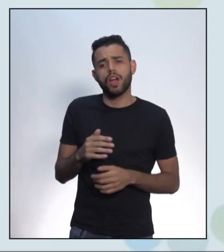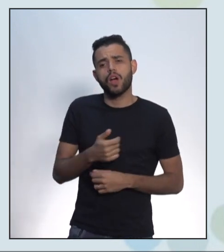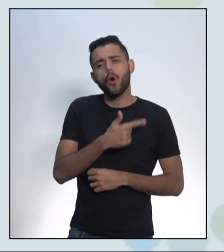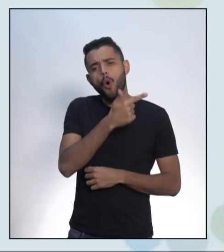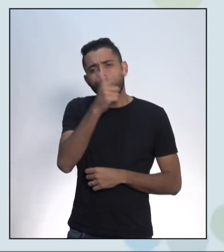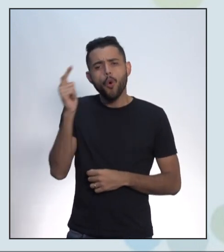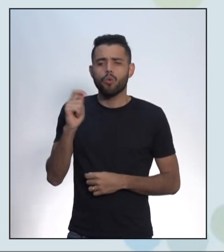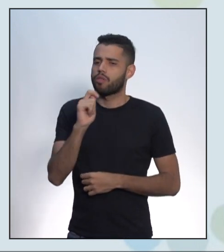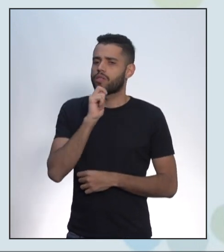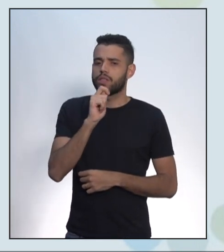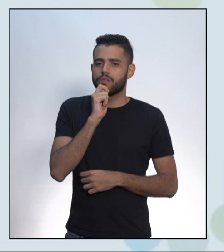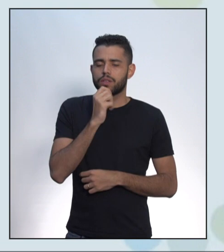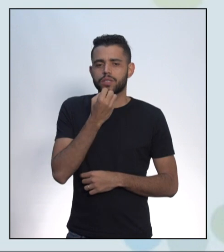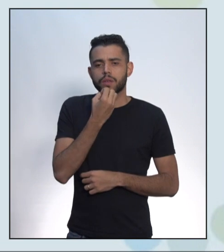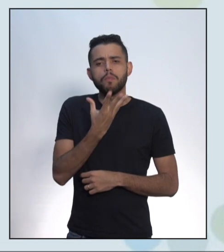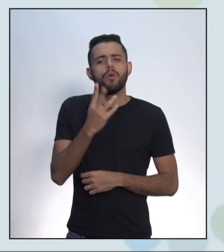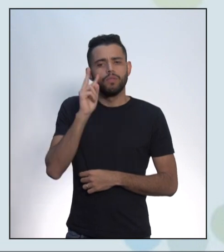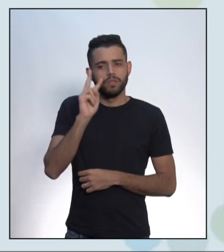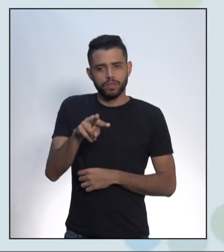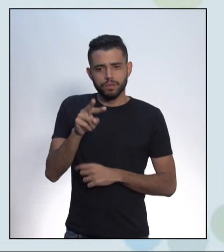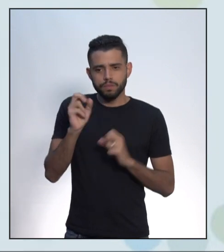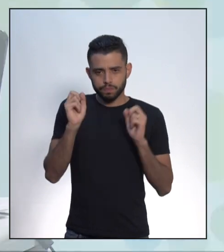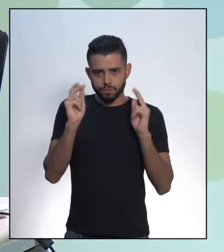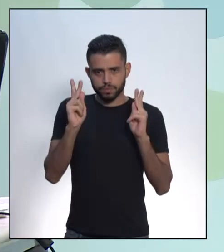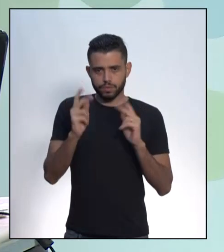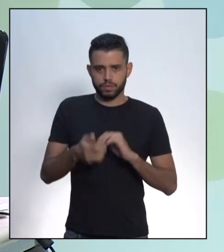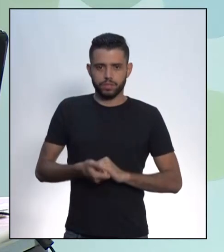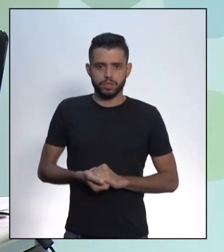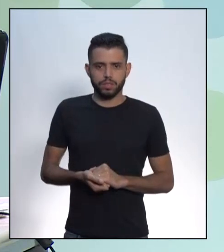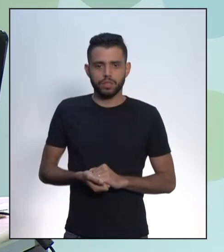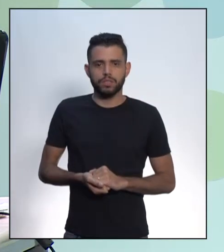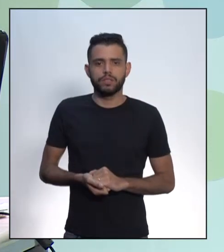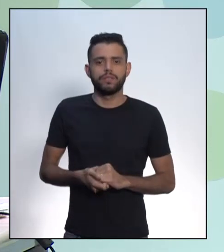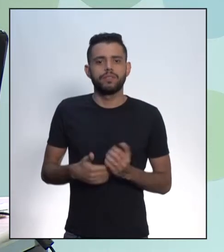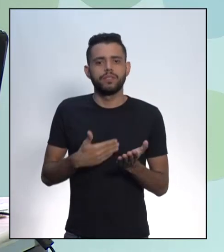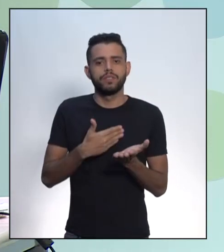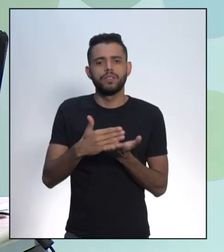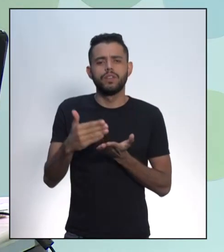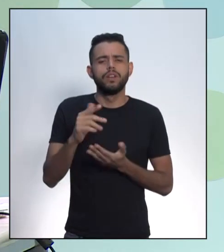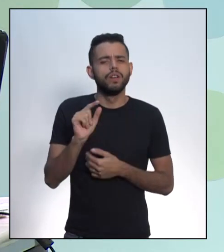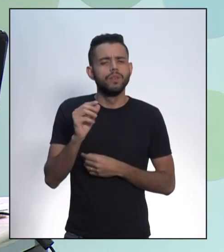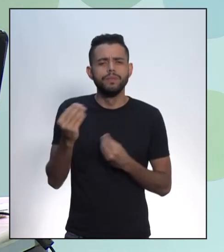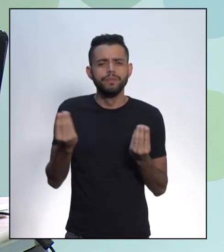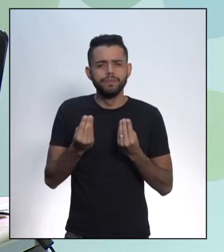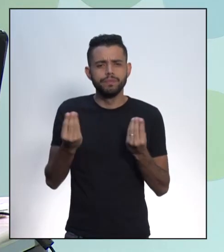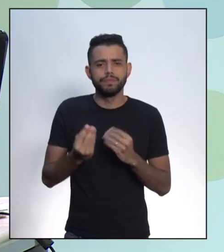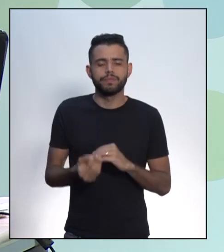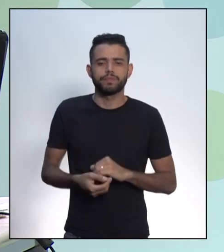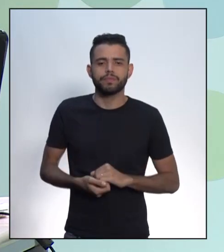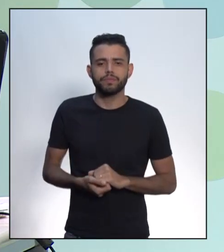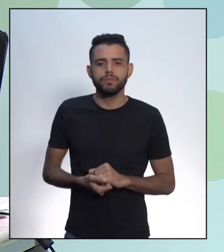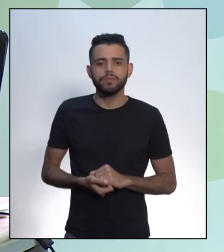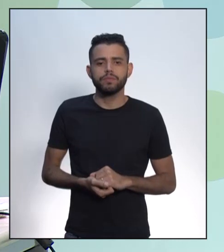rever, né? Então, vamos lá. Vamos começar com uma...